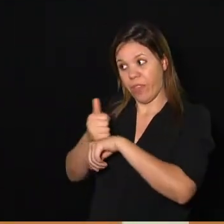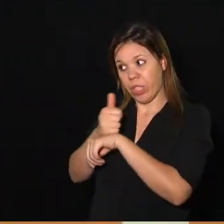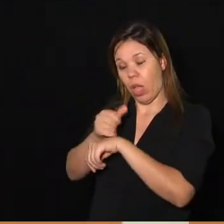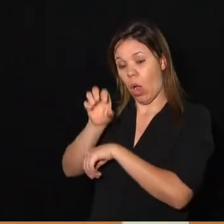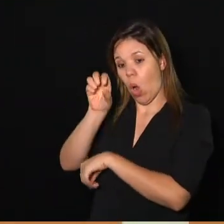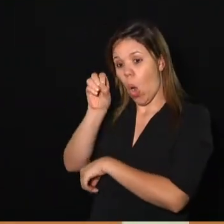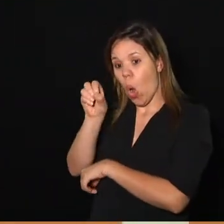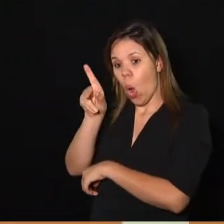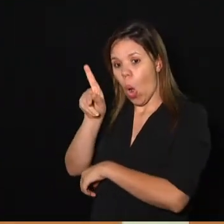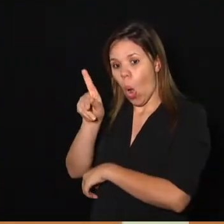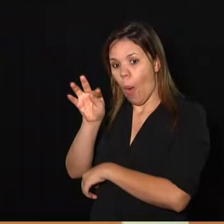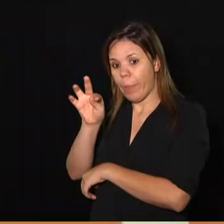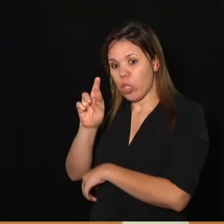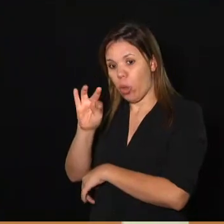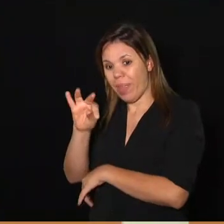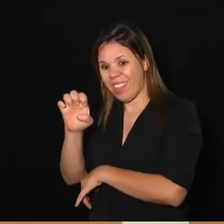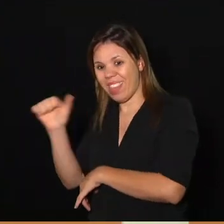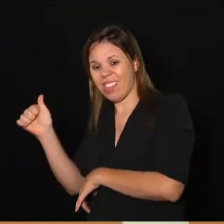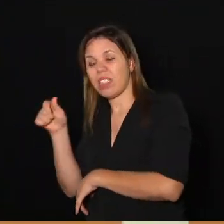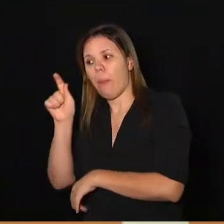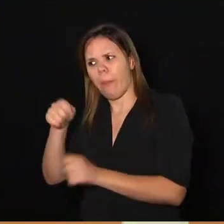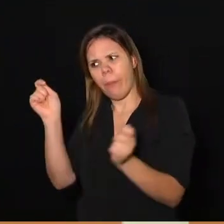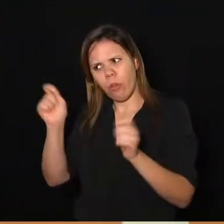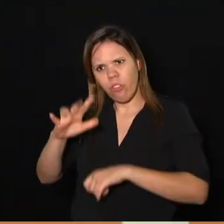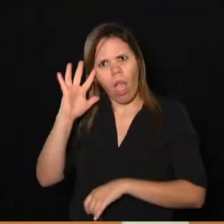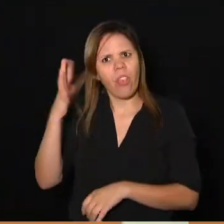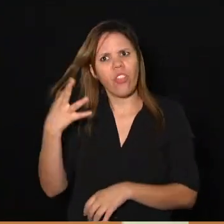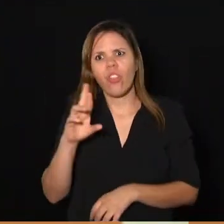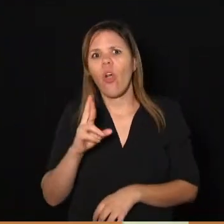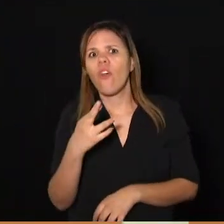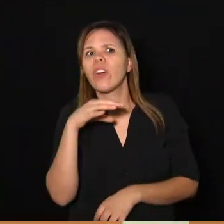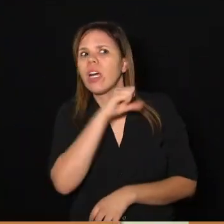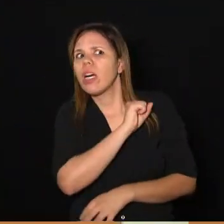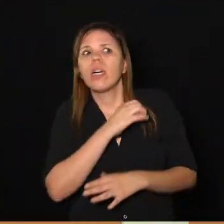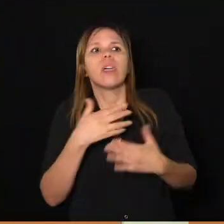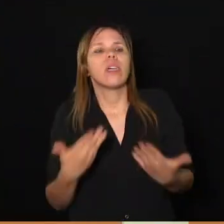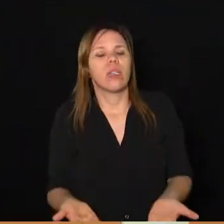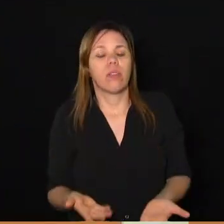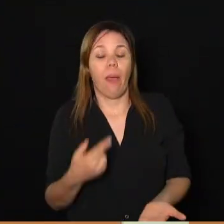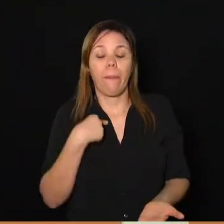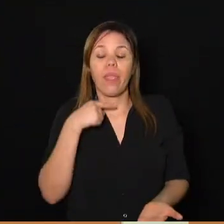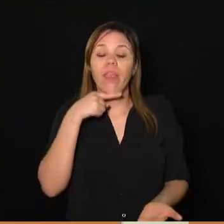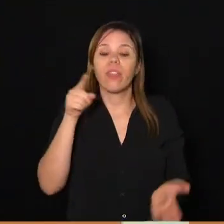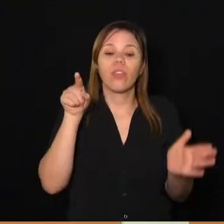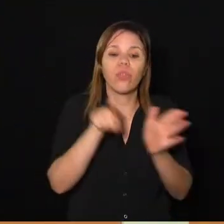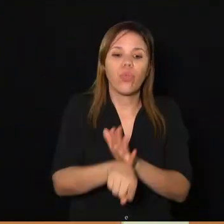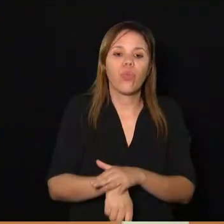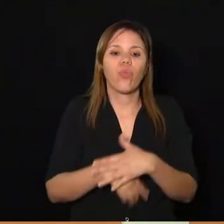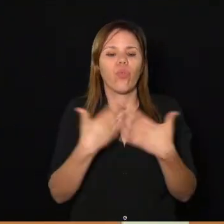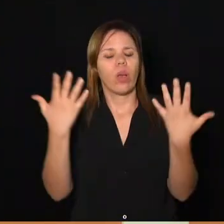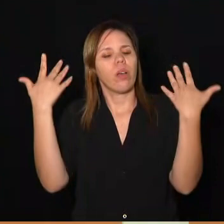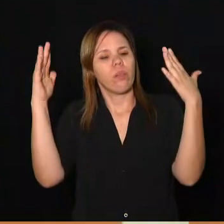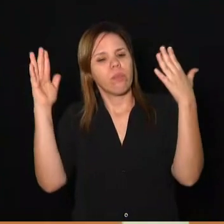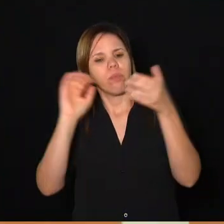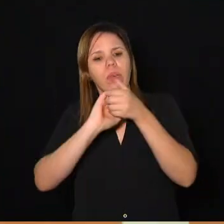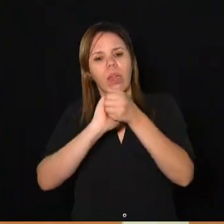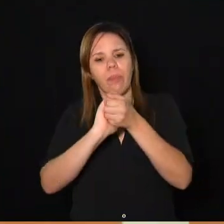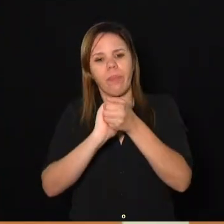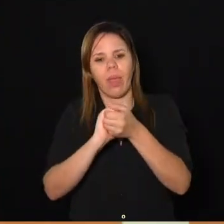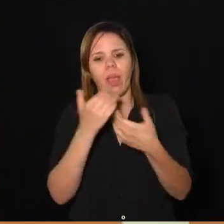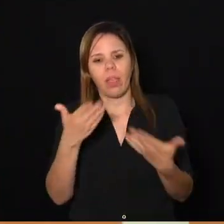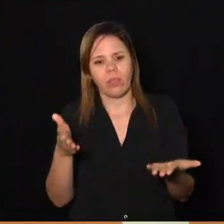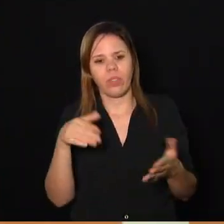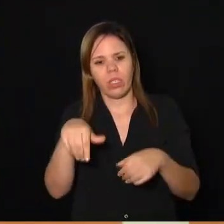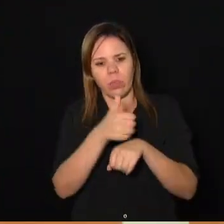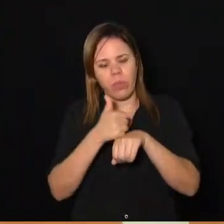trabalho ela poderia solucionar então o meu questionamento é esse e parabéns aos optometristas